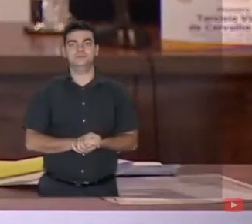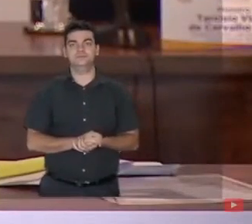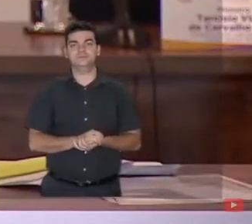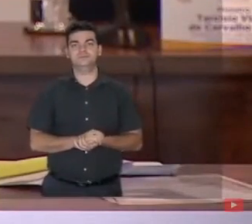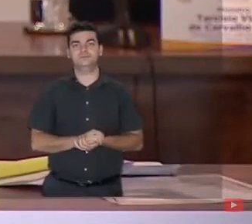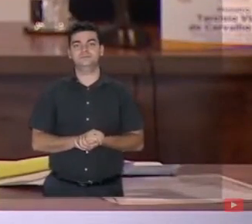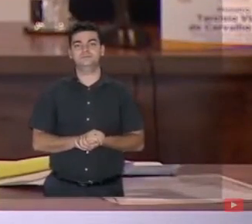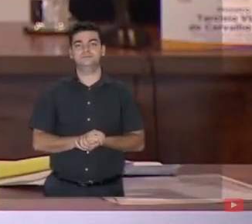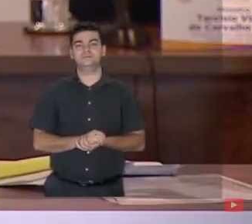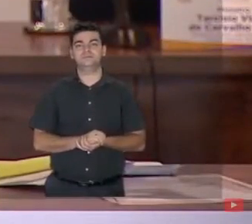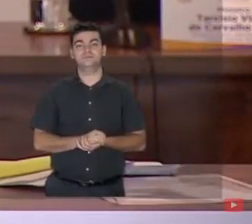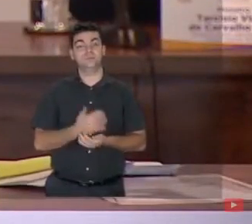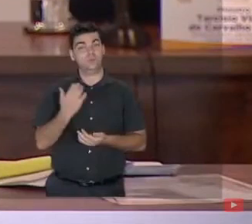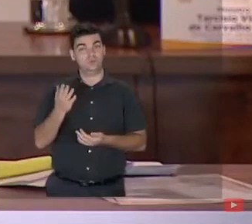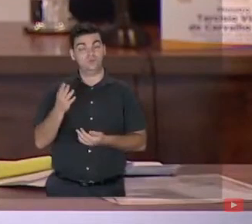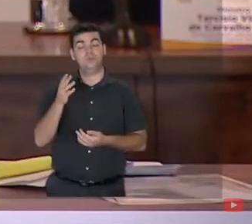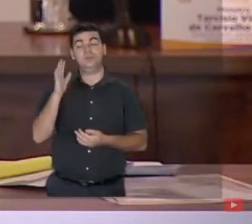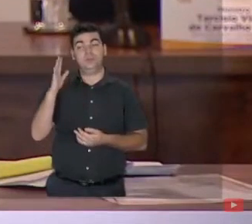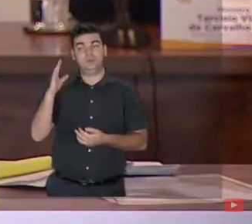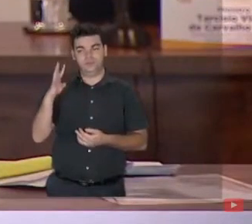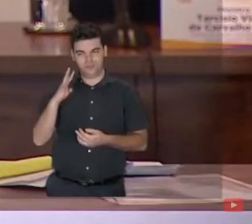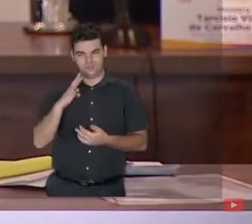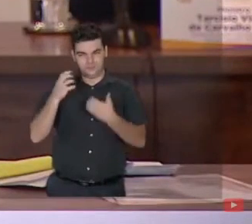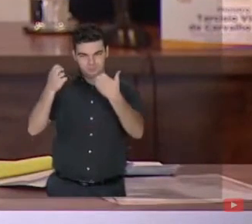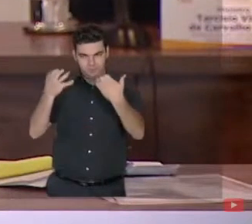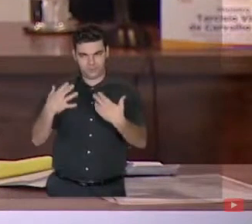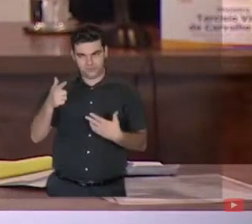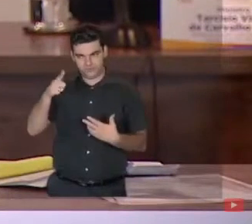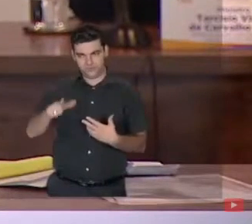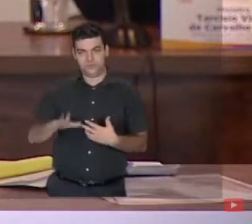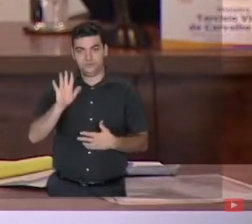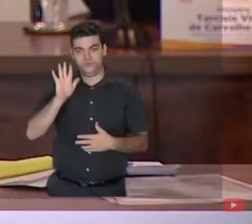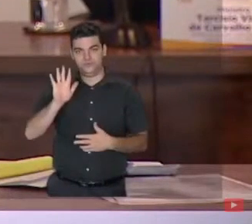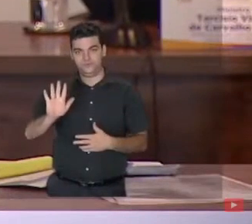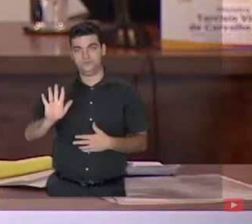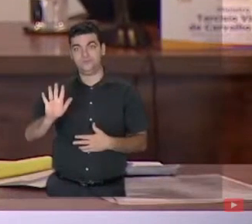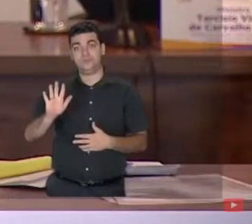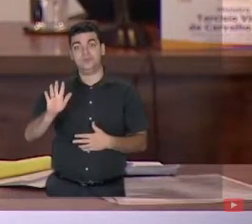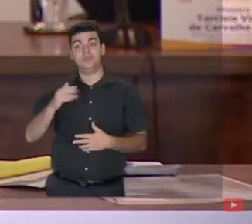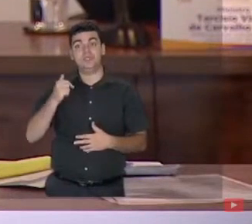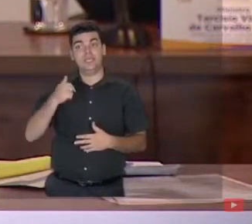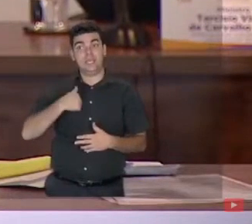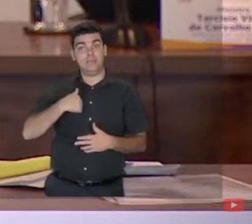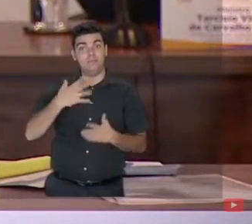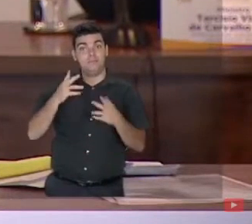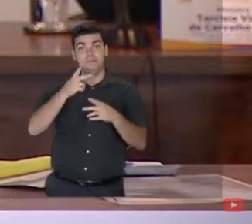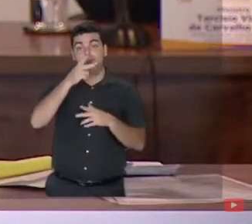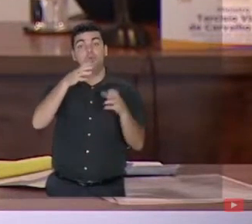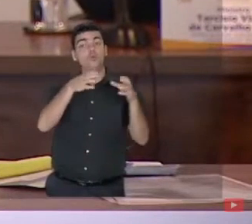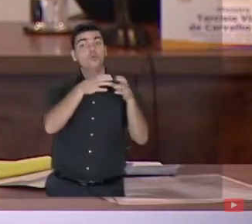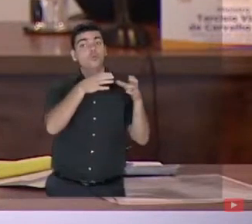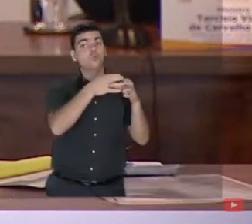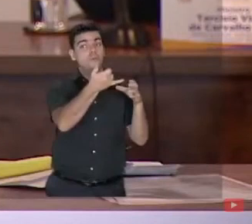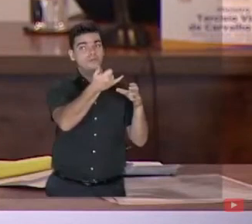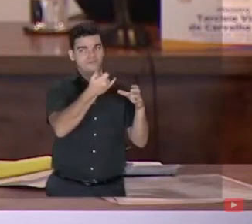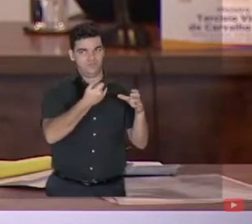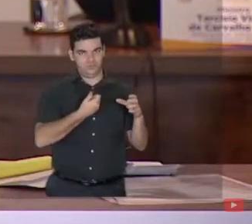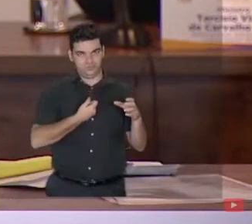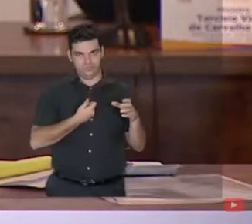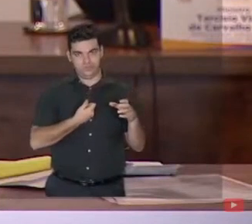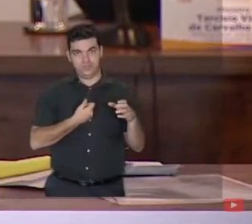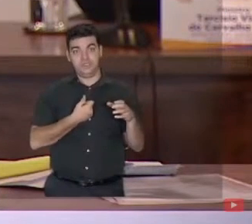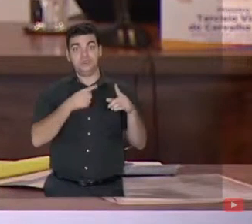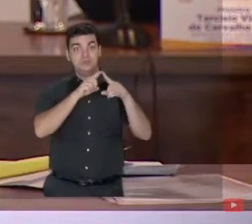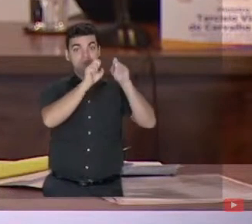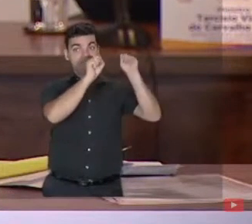Luiz, como eu expliquei, a justificativa que eu tenho até agora da lentidão